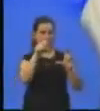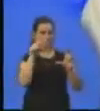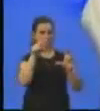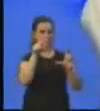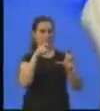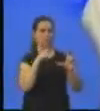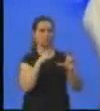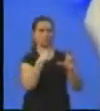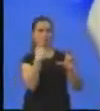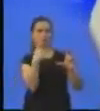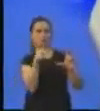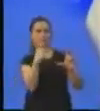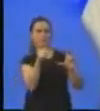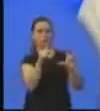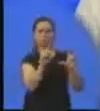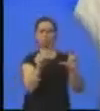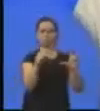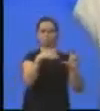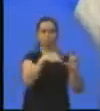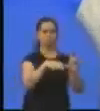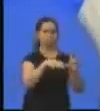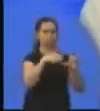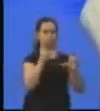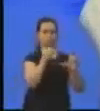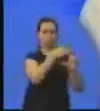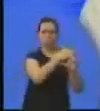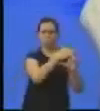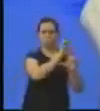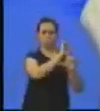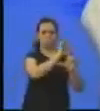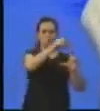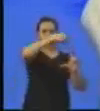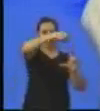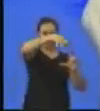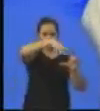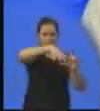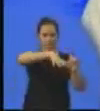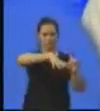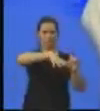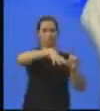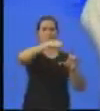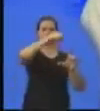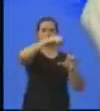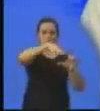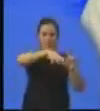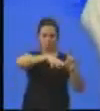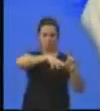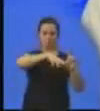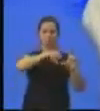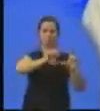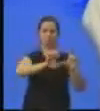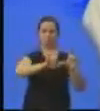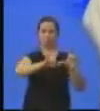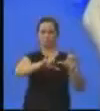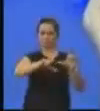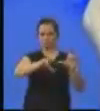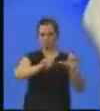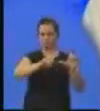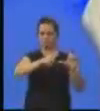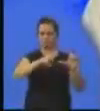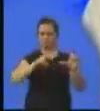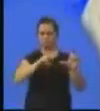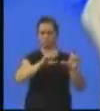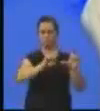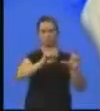naquele extremo, eu não vou fazer mais a projeção em direção a y. Eu vou fazer a projeção em direção a eixo x, que é o eixo